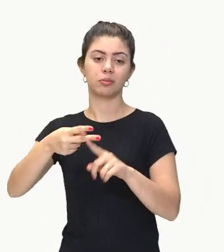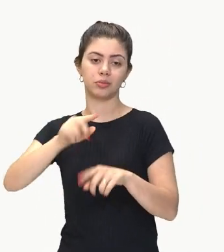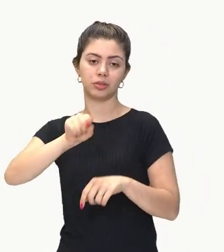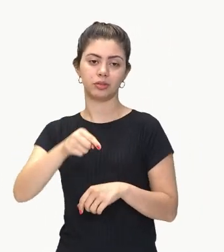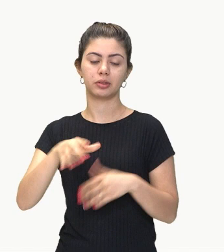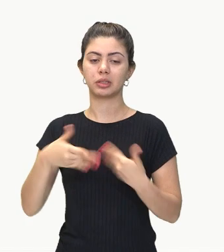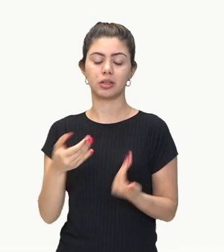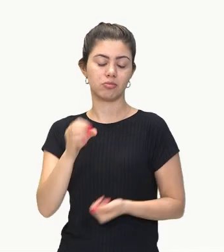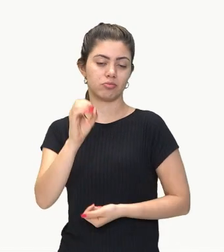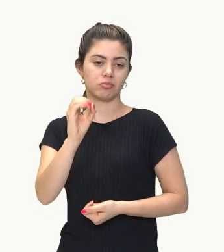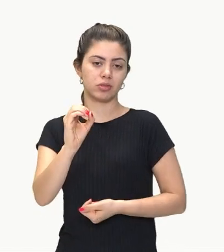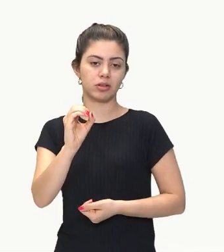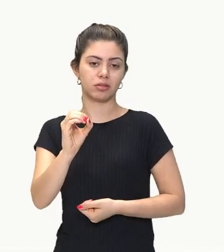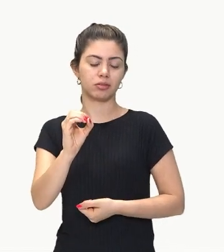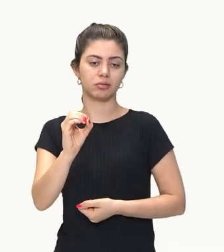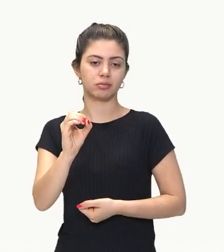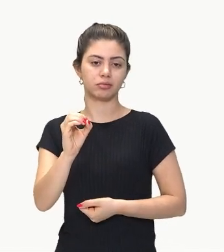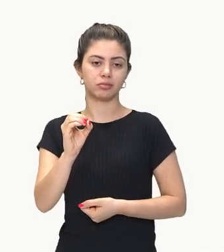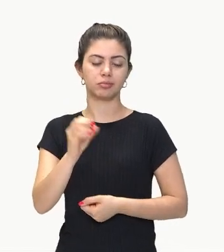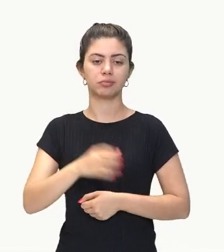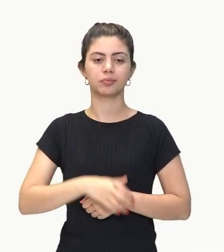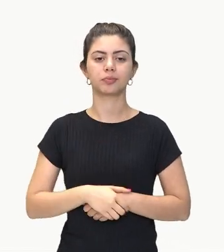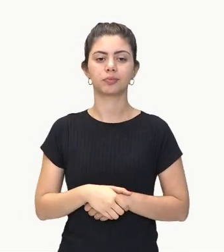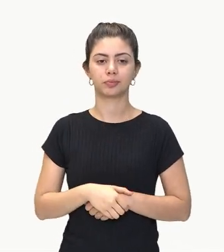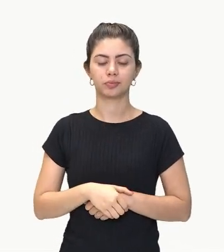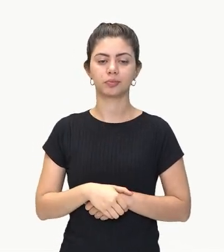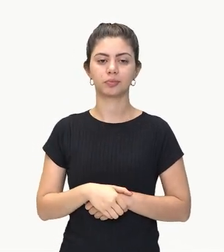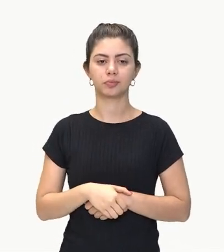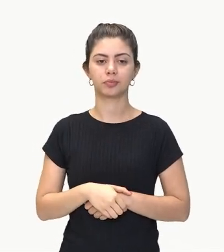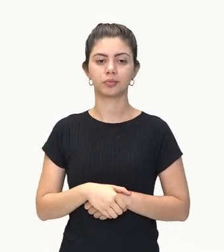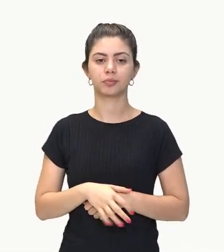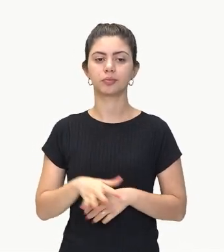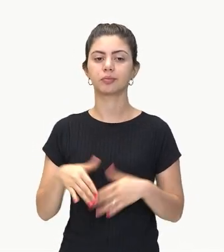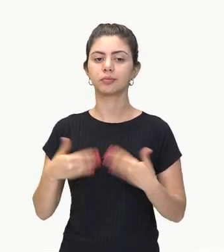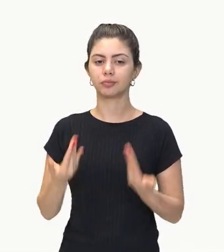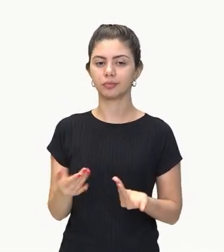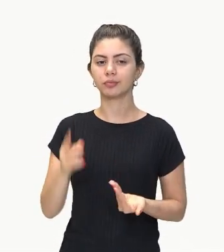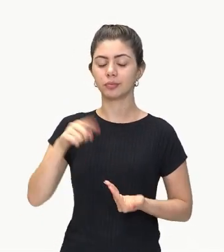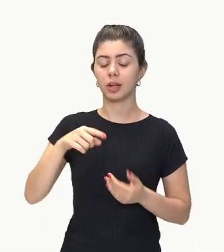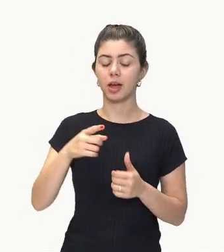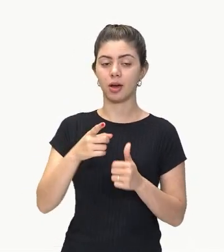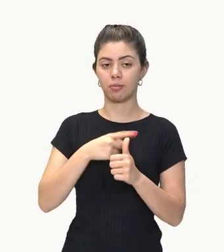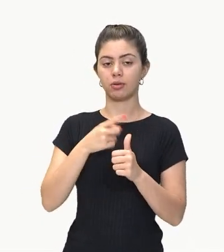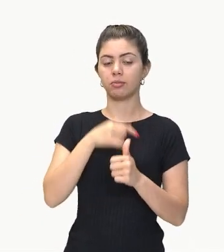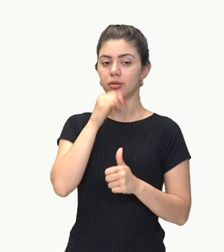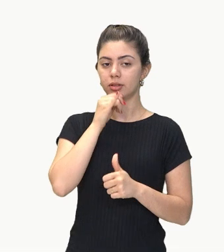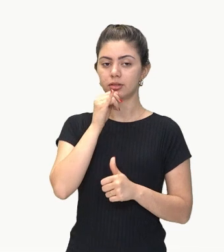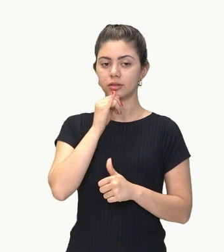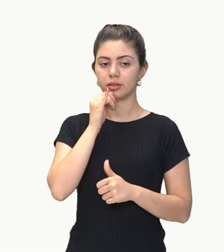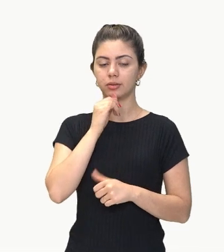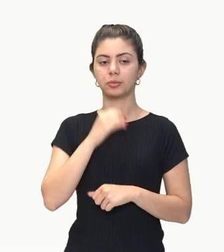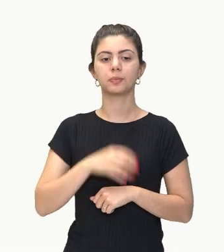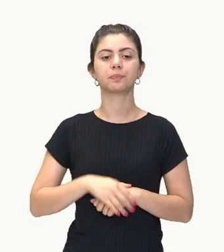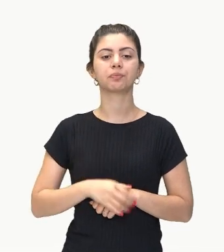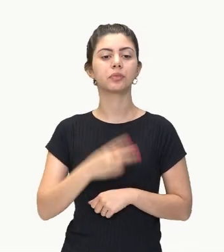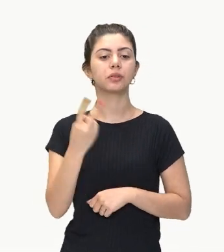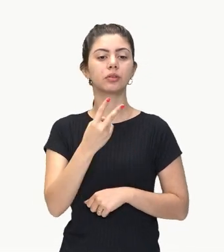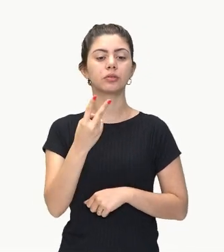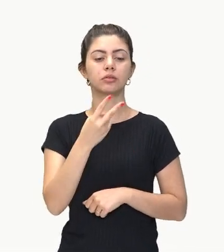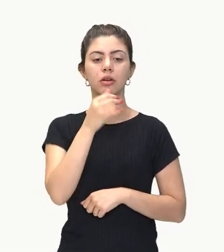tem 0 casas decimais. Isso aqui no nosso primeiro exemplo. Aqui no nosso segundo